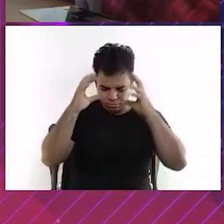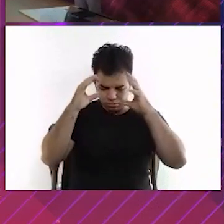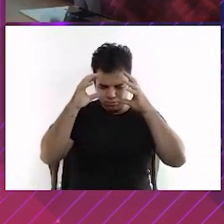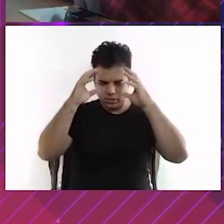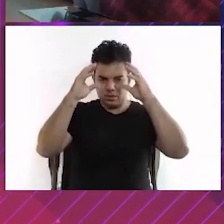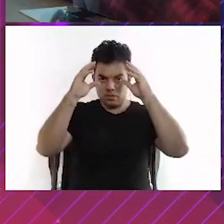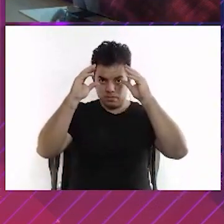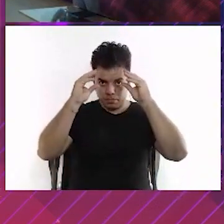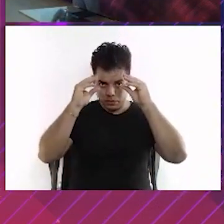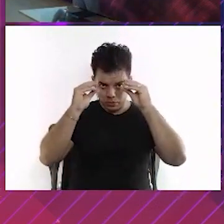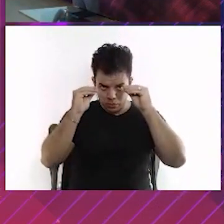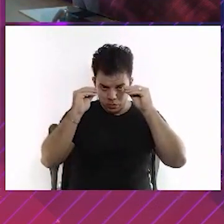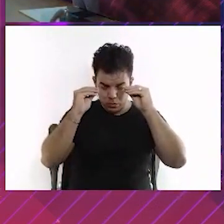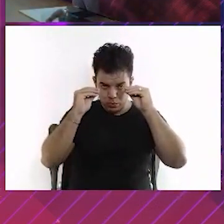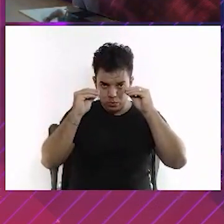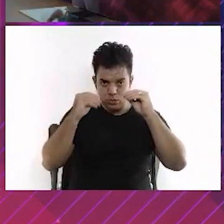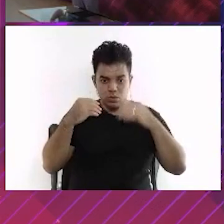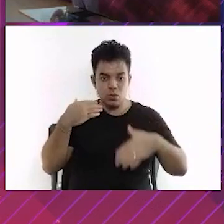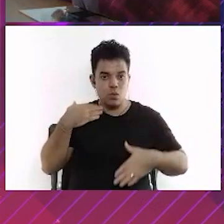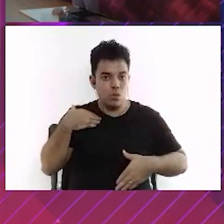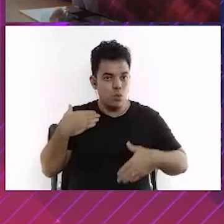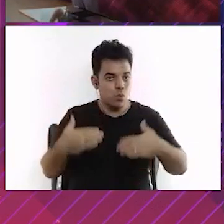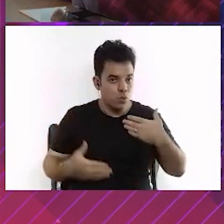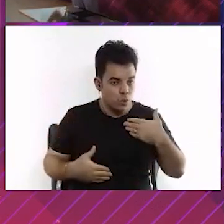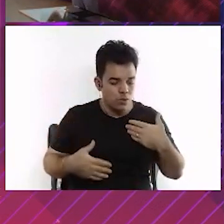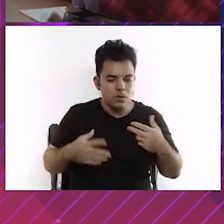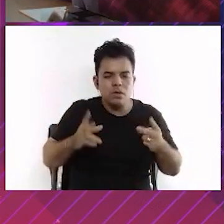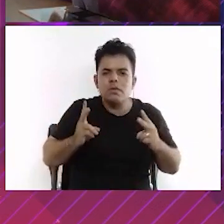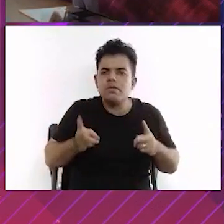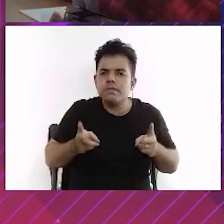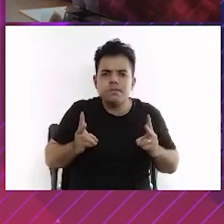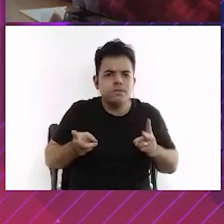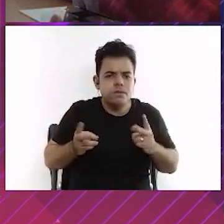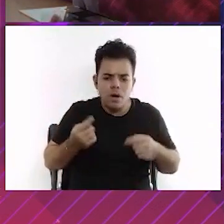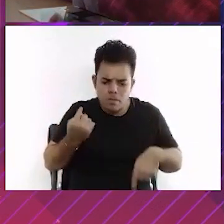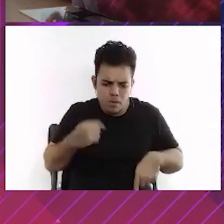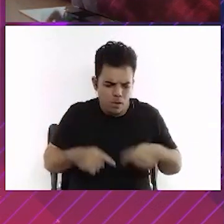do tronco cerebral, o corpo ele permanece ainda